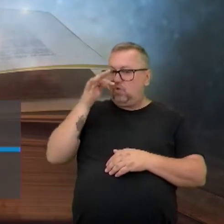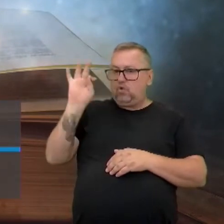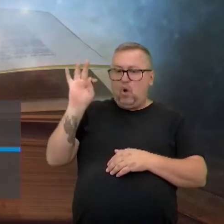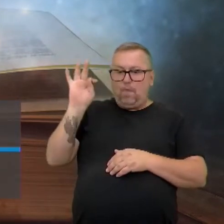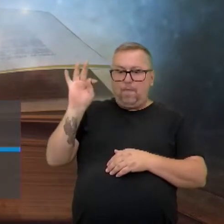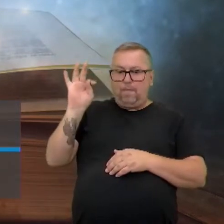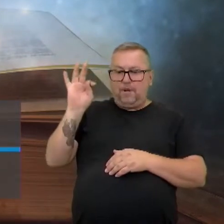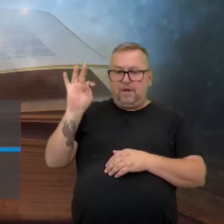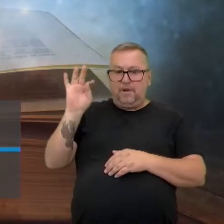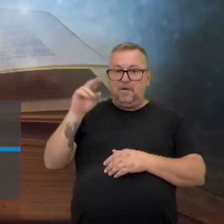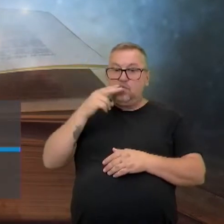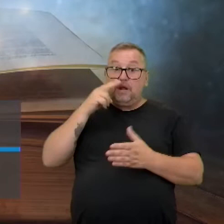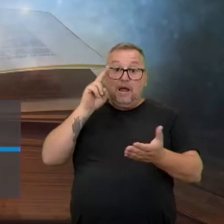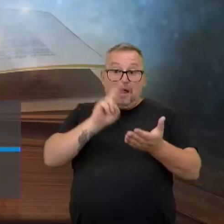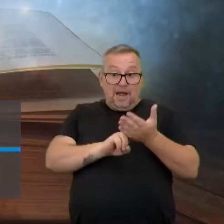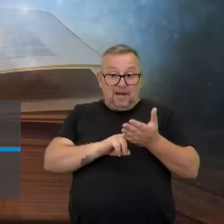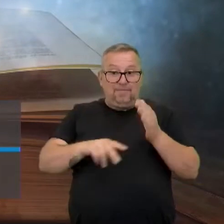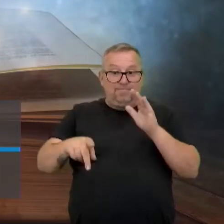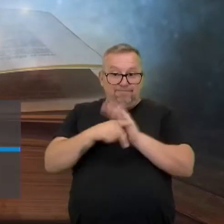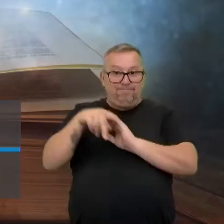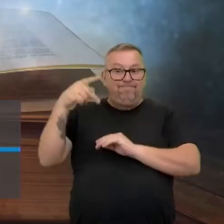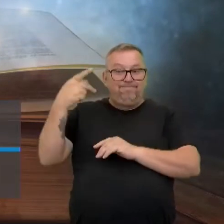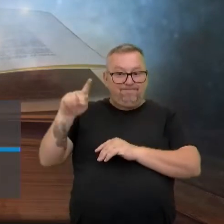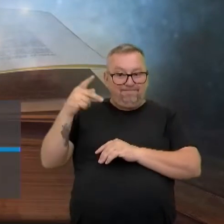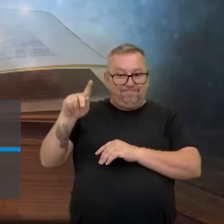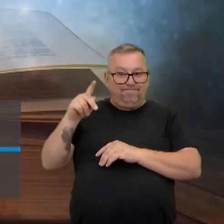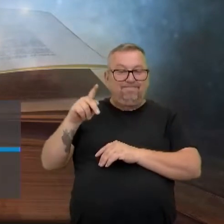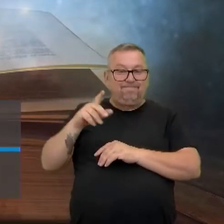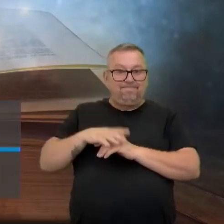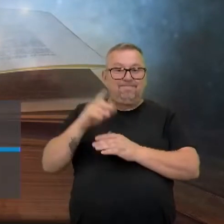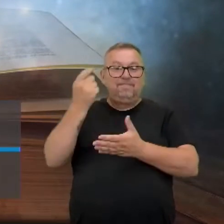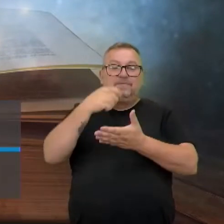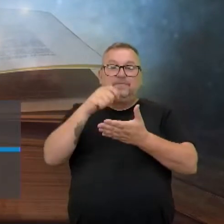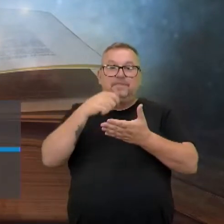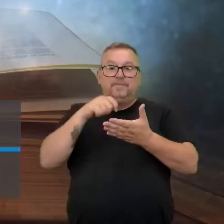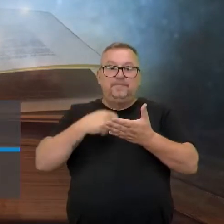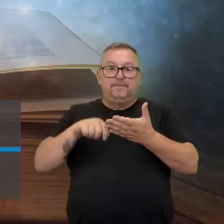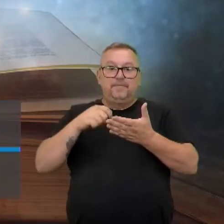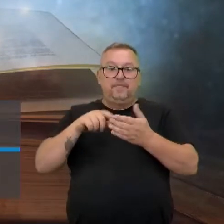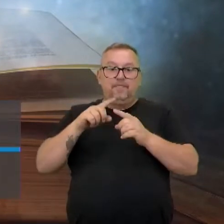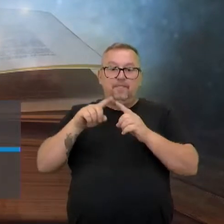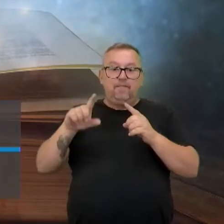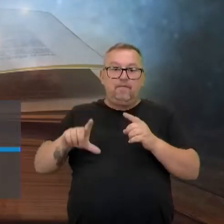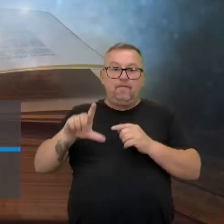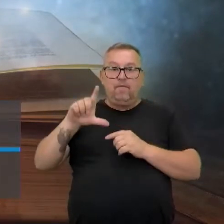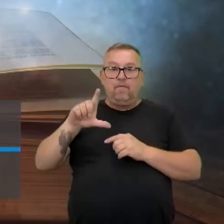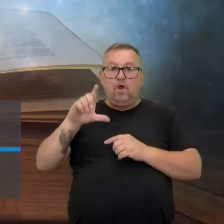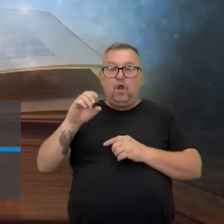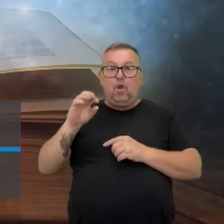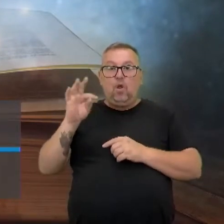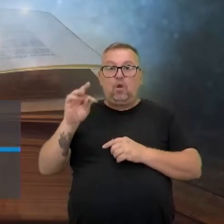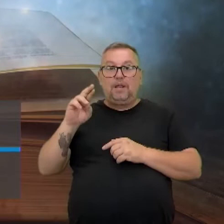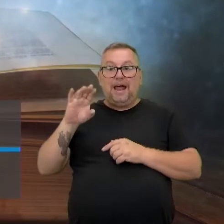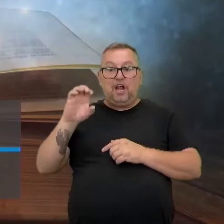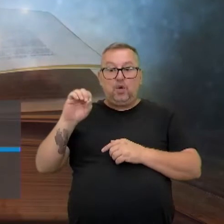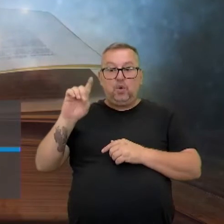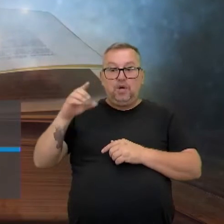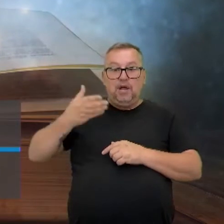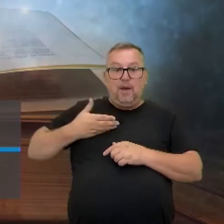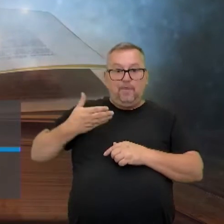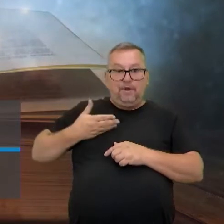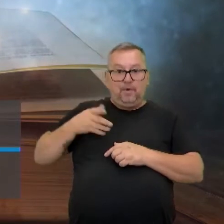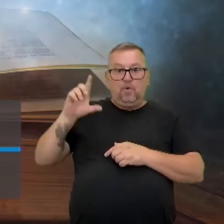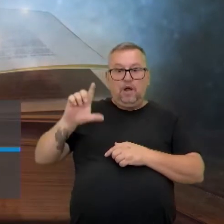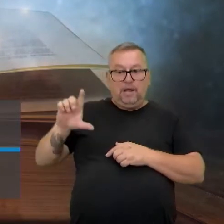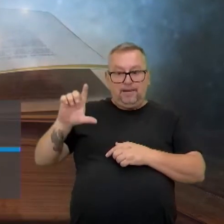protagonista. Só que a carta é dele. Ele está escrevendo uma carta para Lotário. Lotário é seu amigo. Só vou falar isso